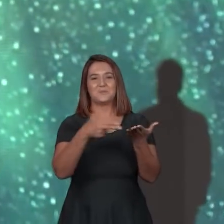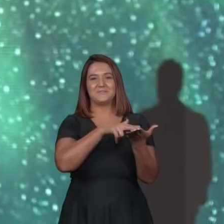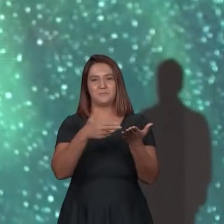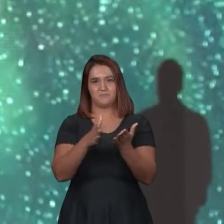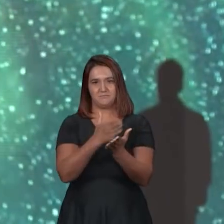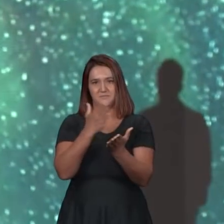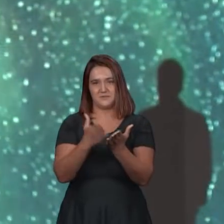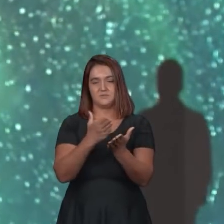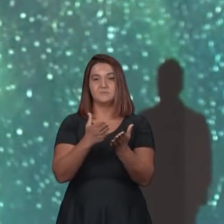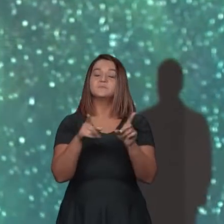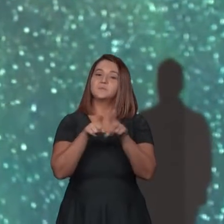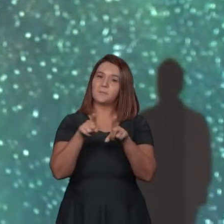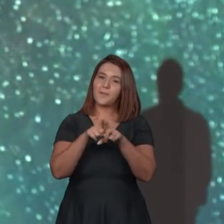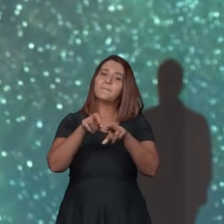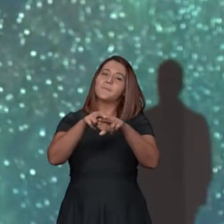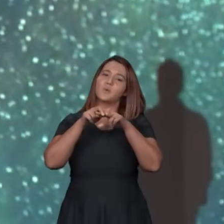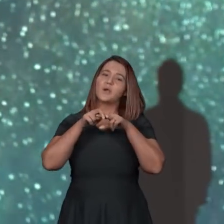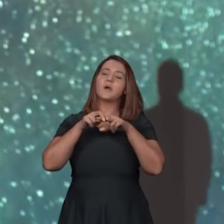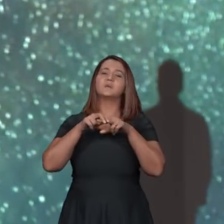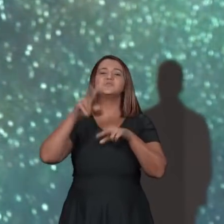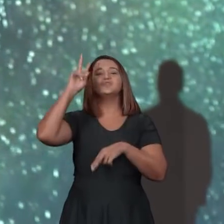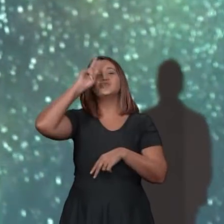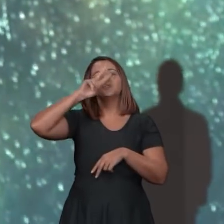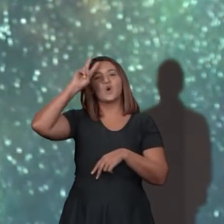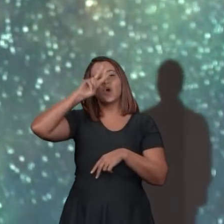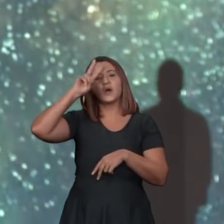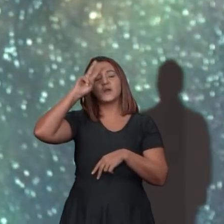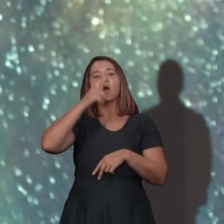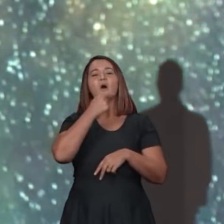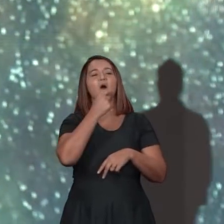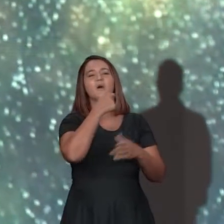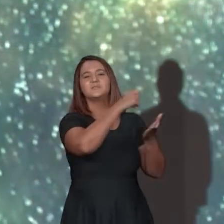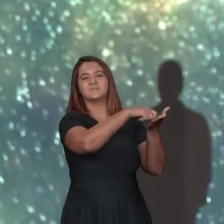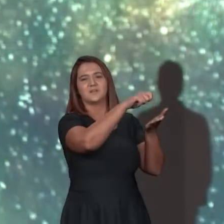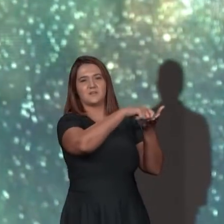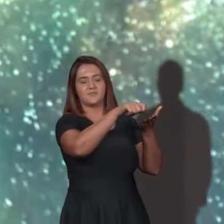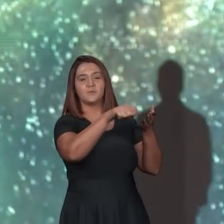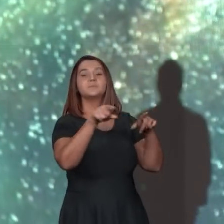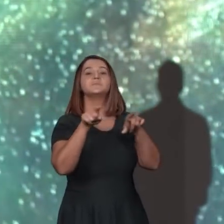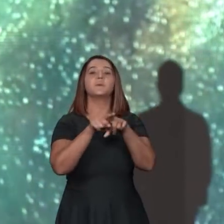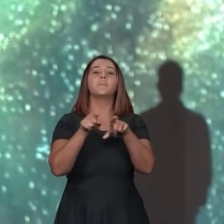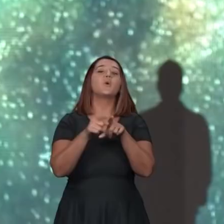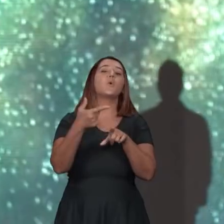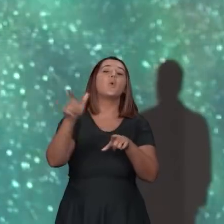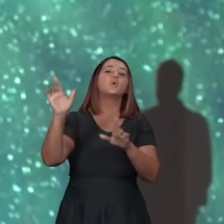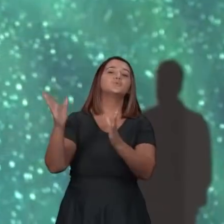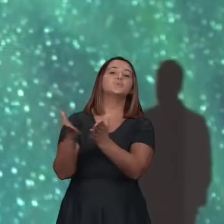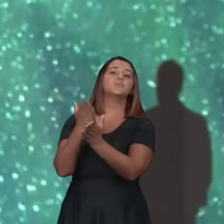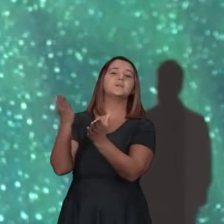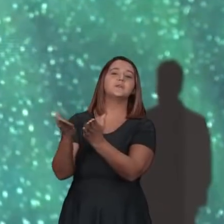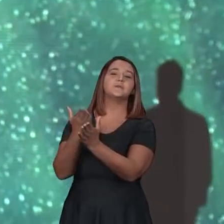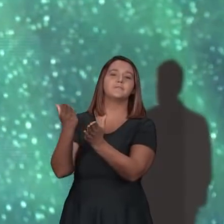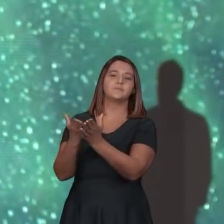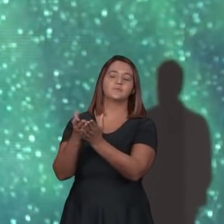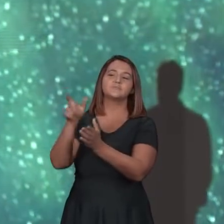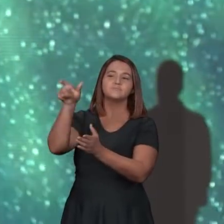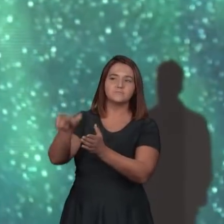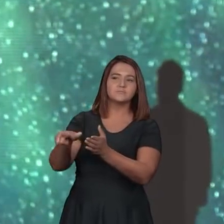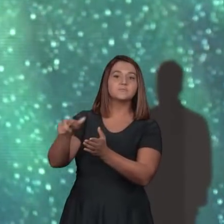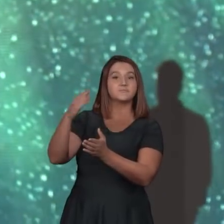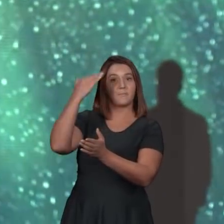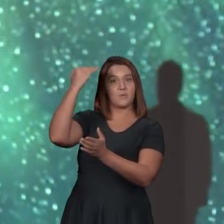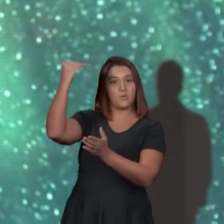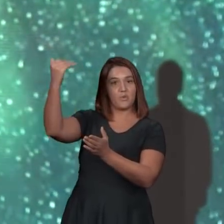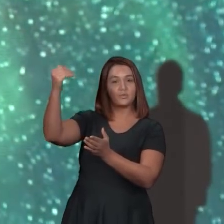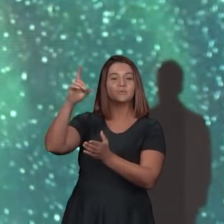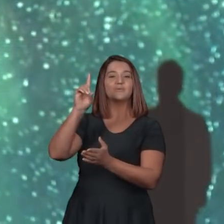pelo livro, pela história O Paraíso Perdido, de John Milton, e também o livro de Alighieri, Dante Alighieri também,